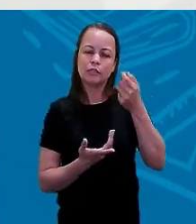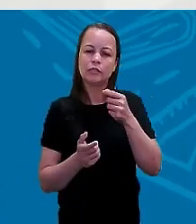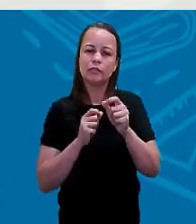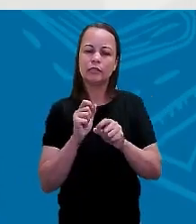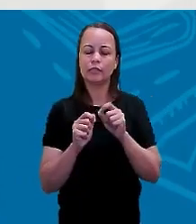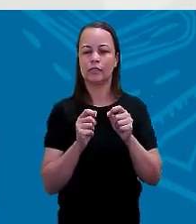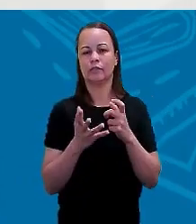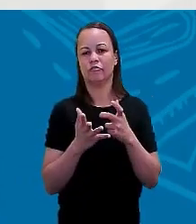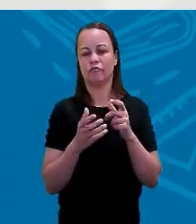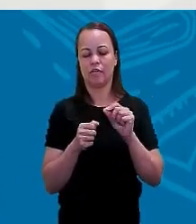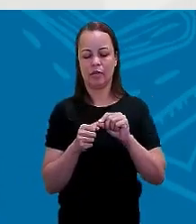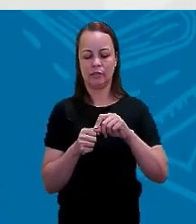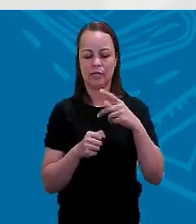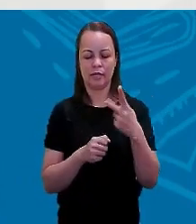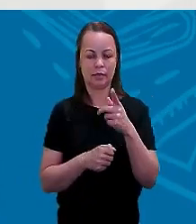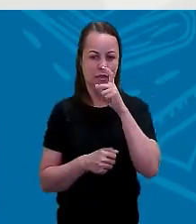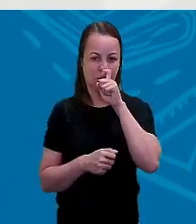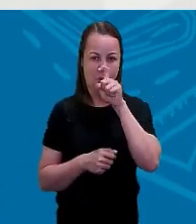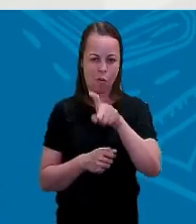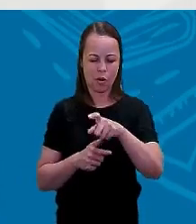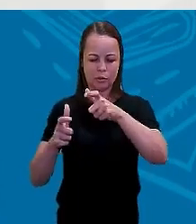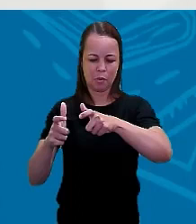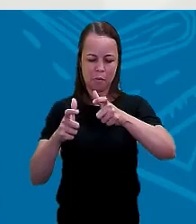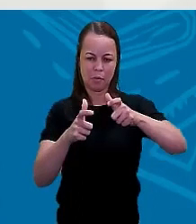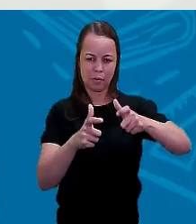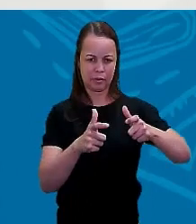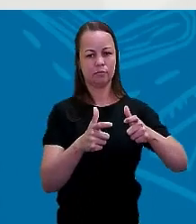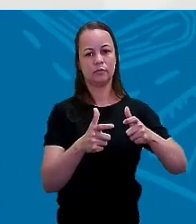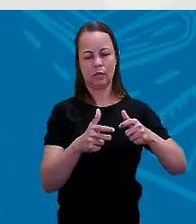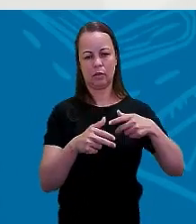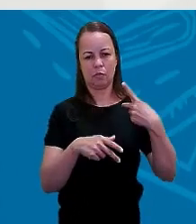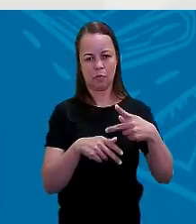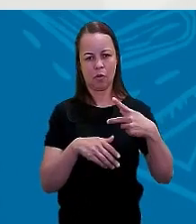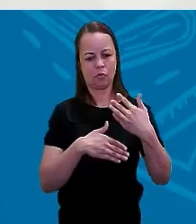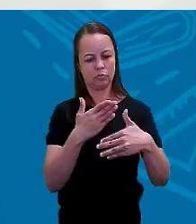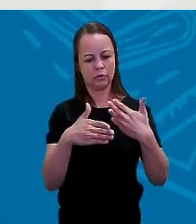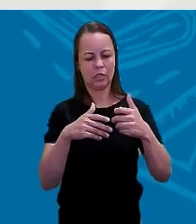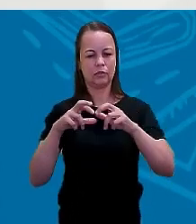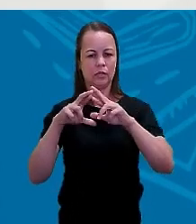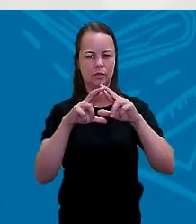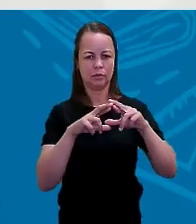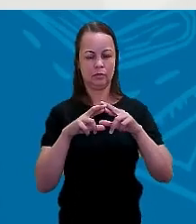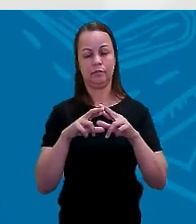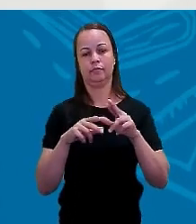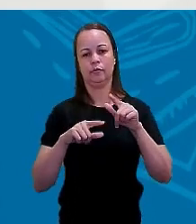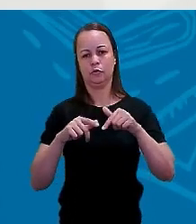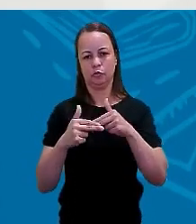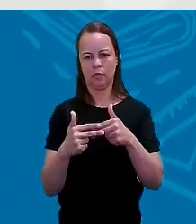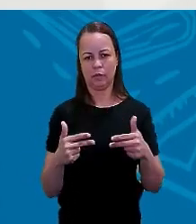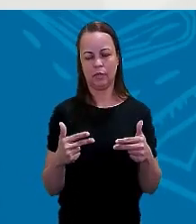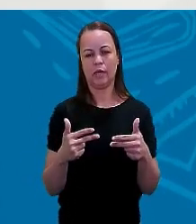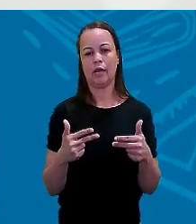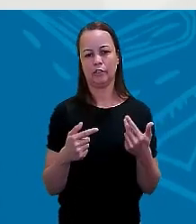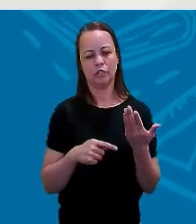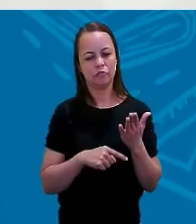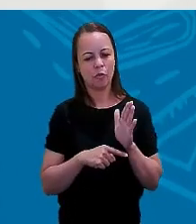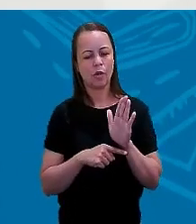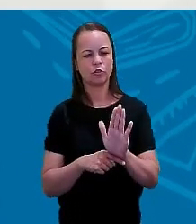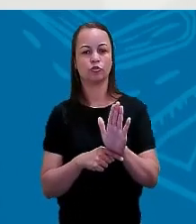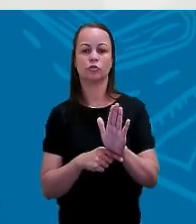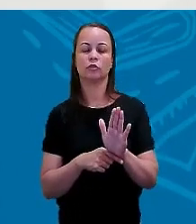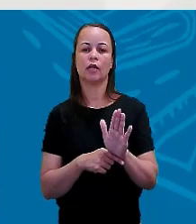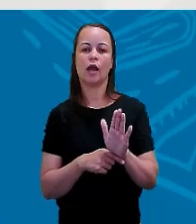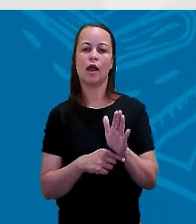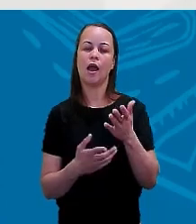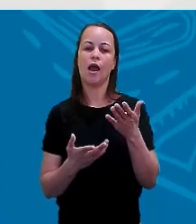de fazer essa coleta seletiva para esse processo aí de reciclagem desses materiais que vão aí favorecer a